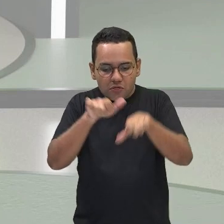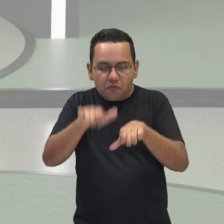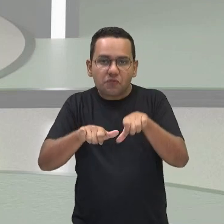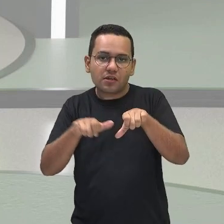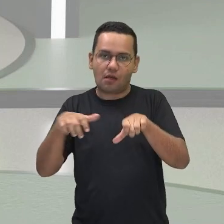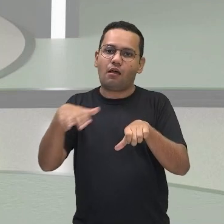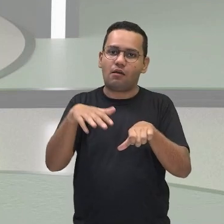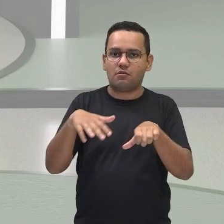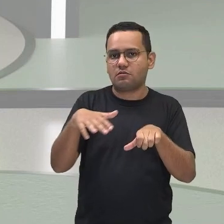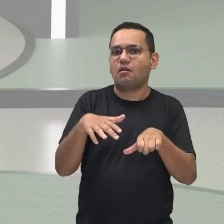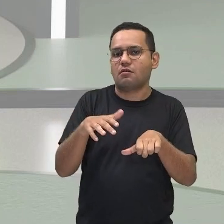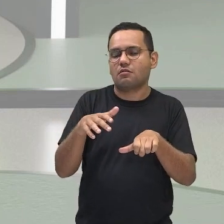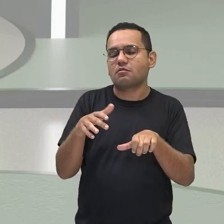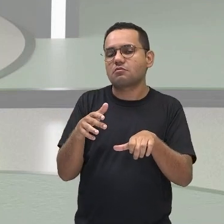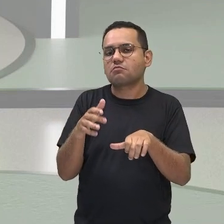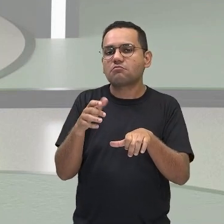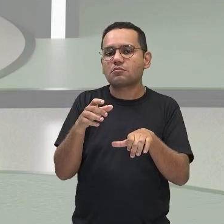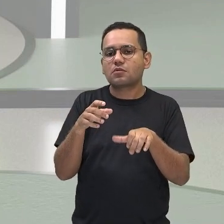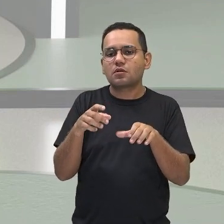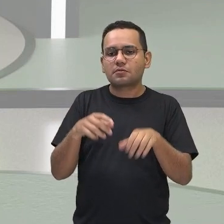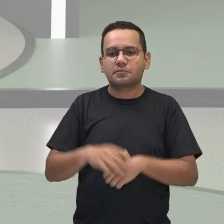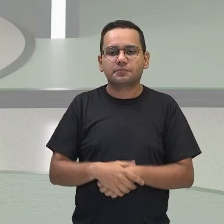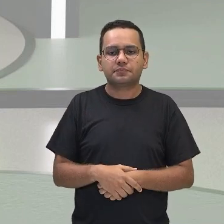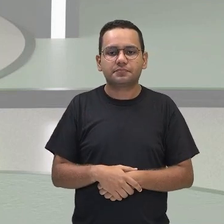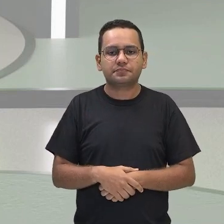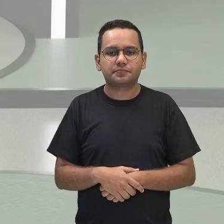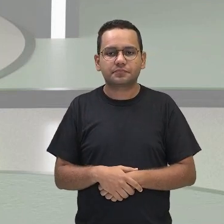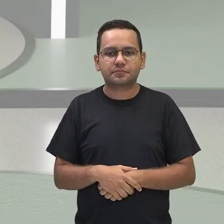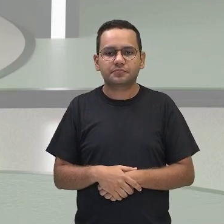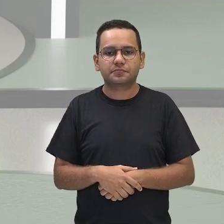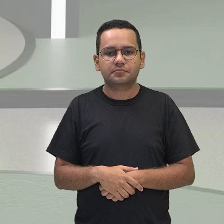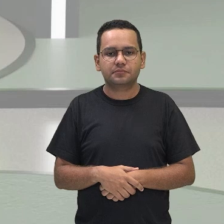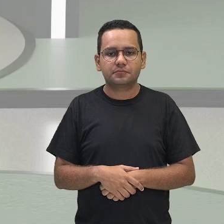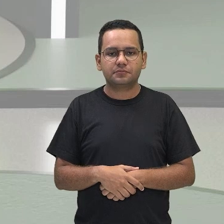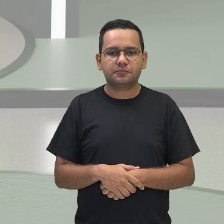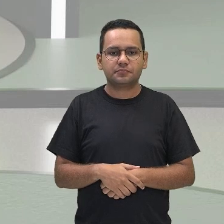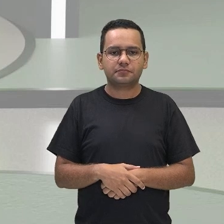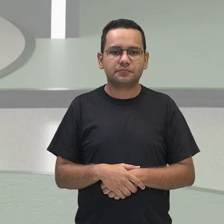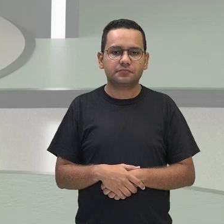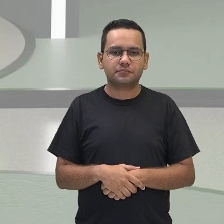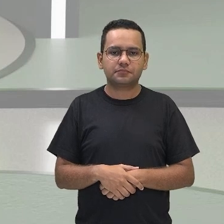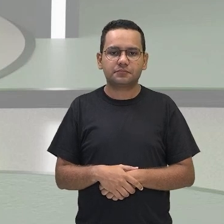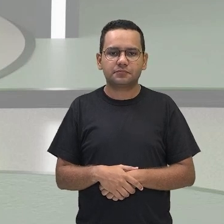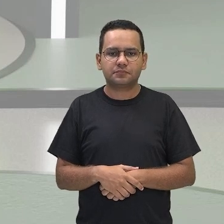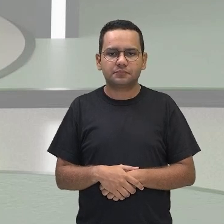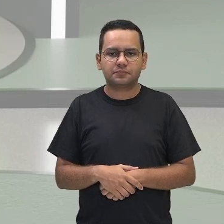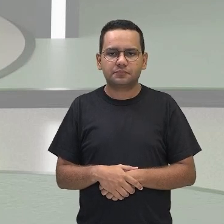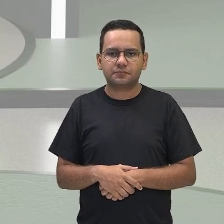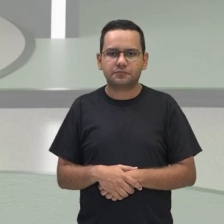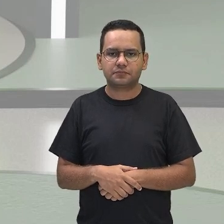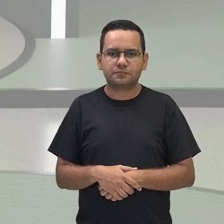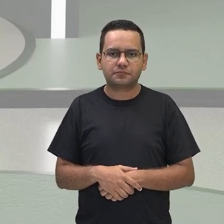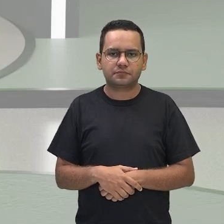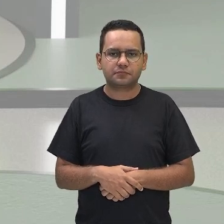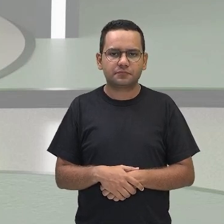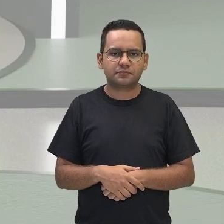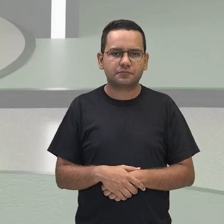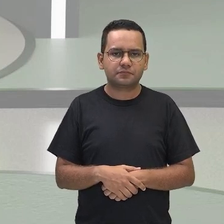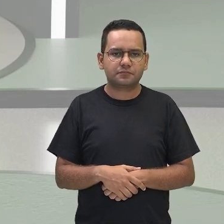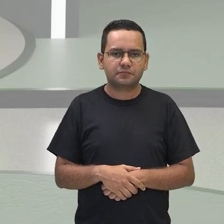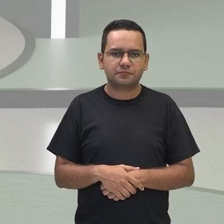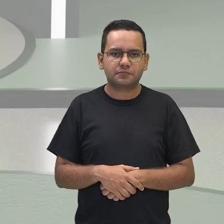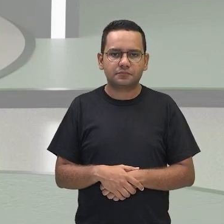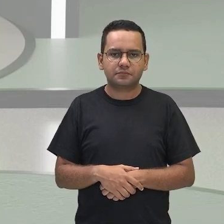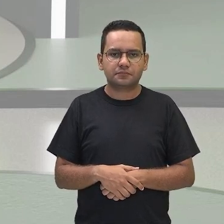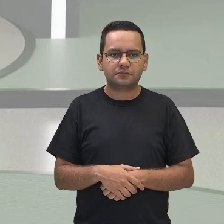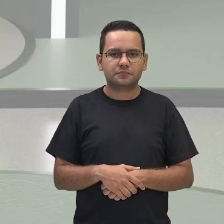laboratório. Então, esse processo químico, por exemplo, ele serve para